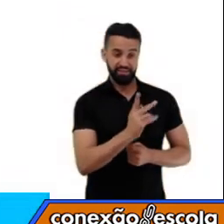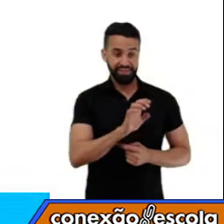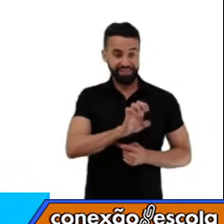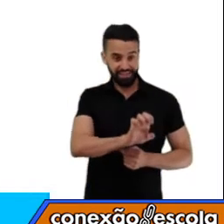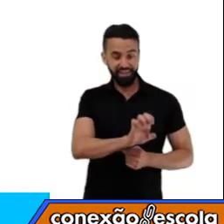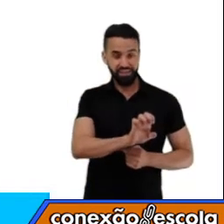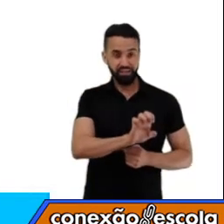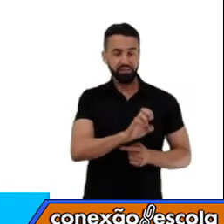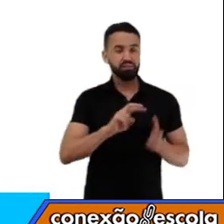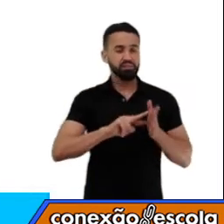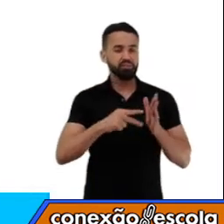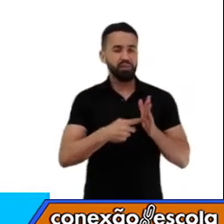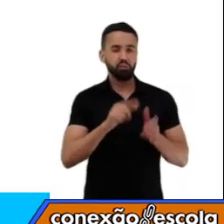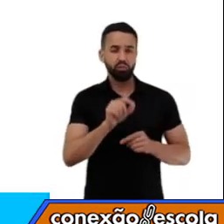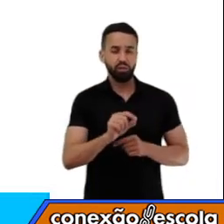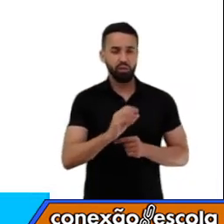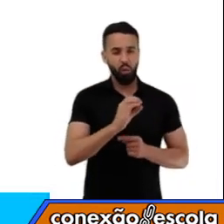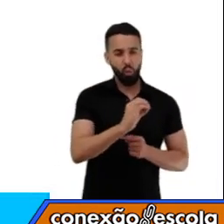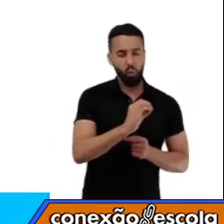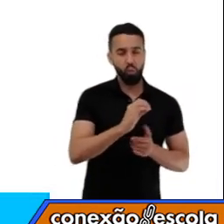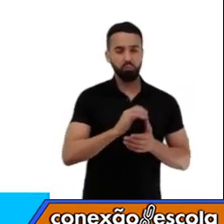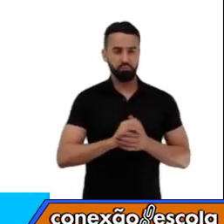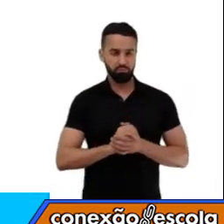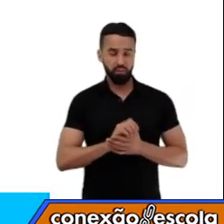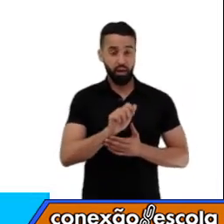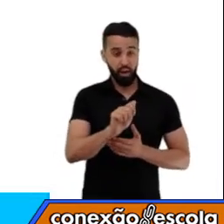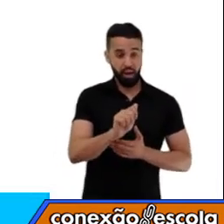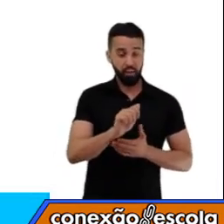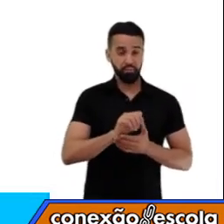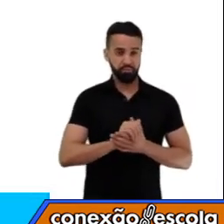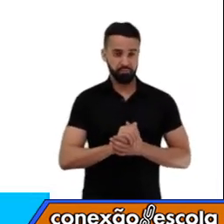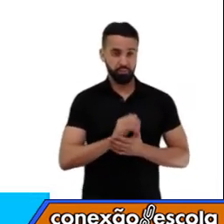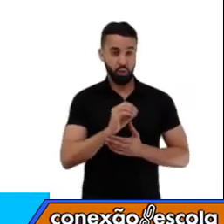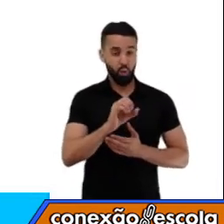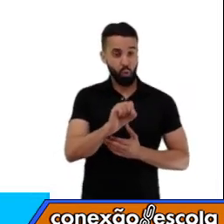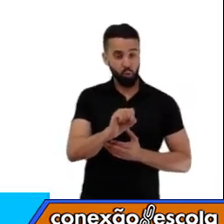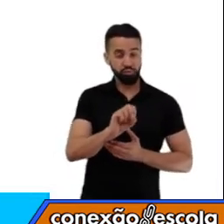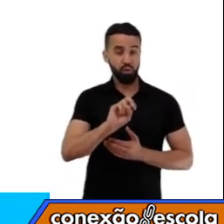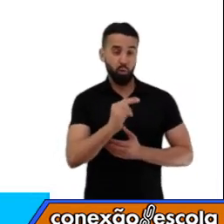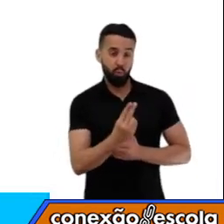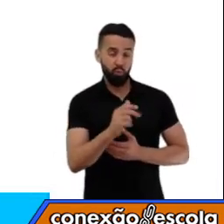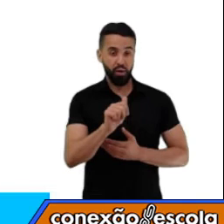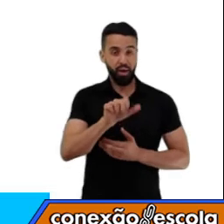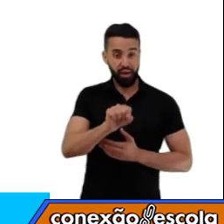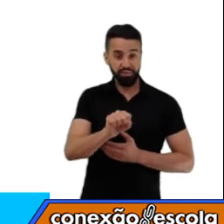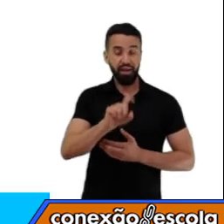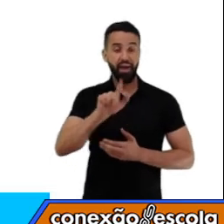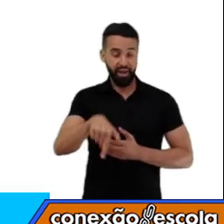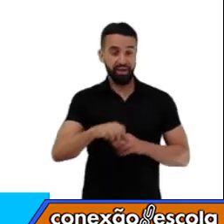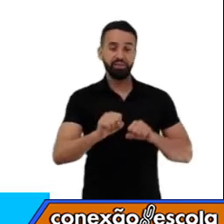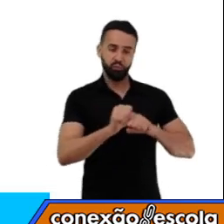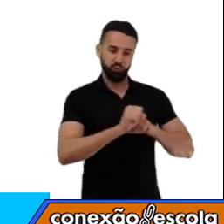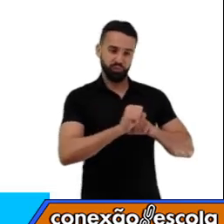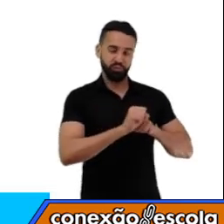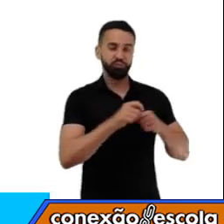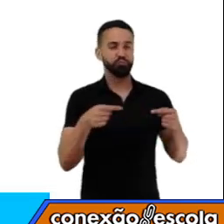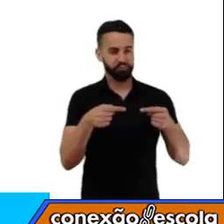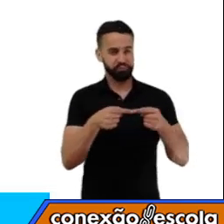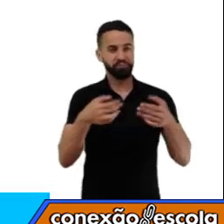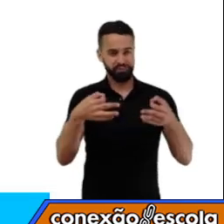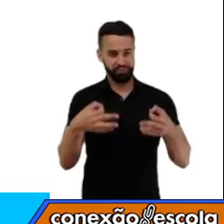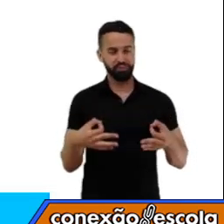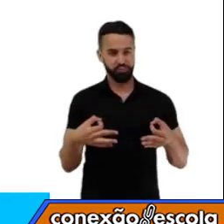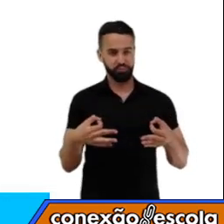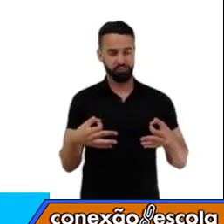caso aqui o Dan que significa o a os e as ela vai ser substantivo então sempre depois de